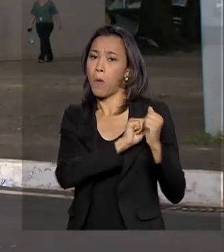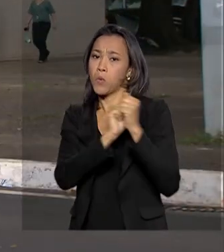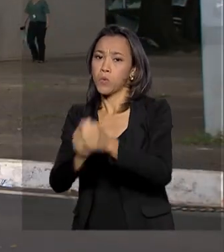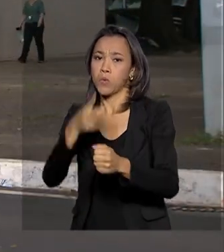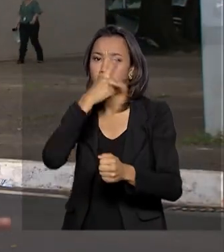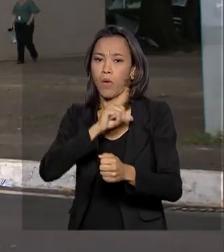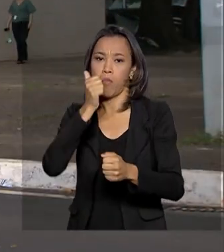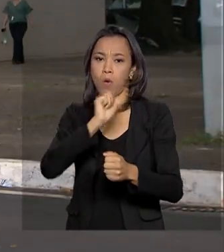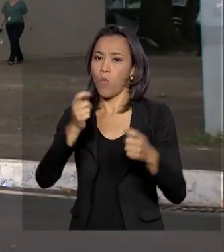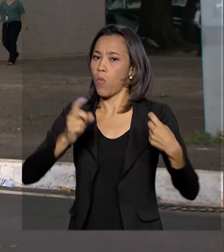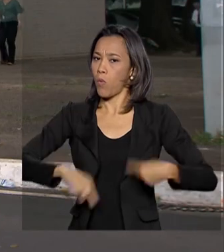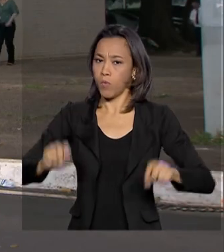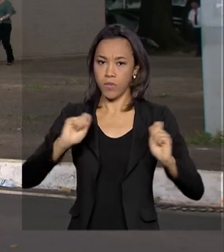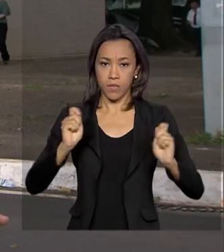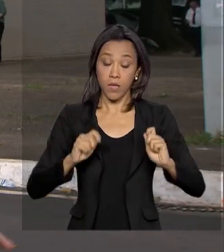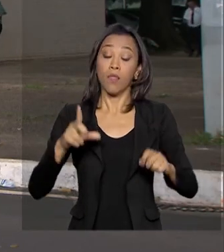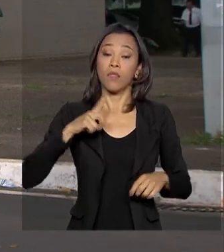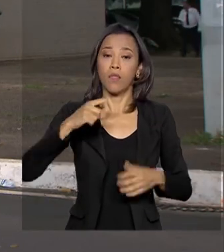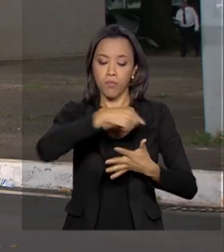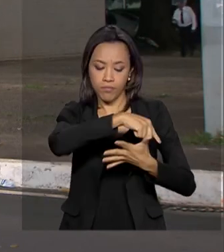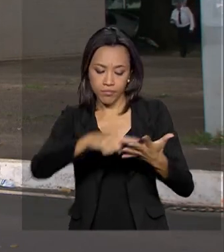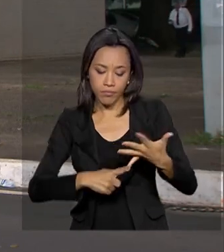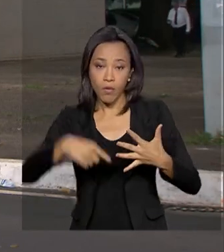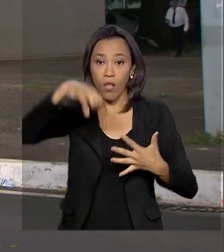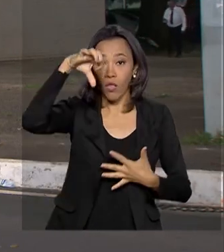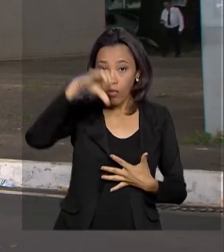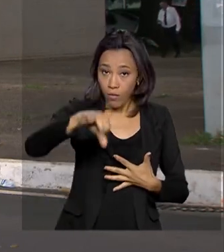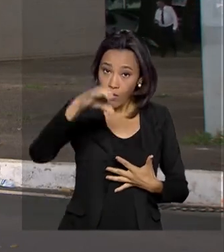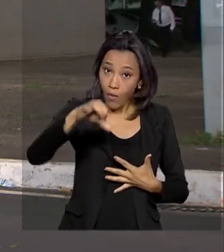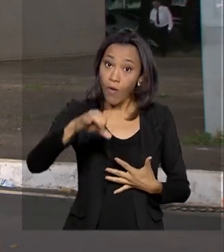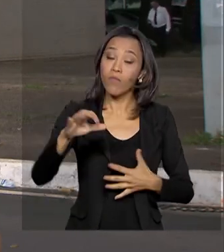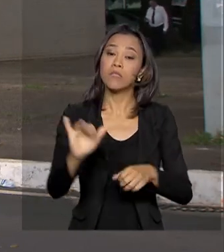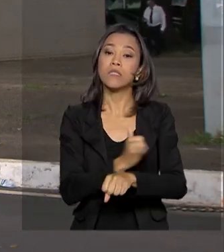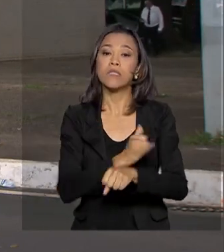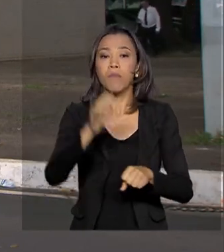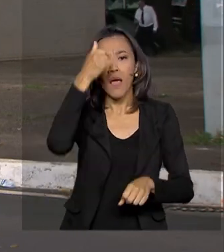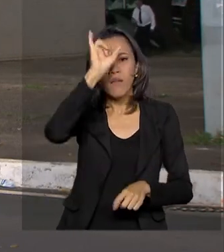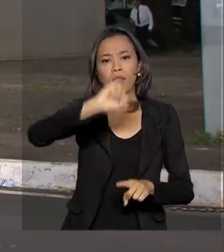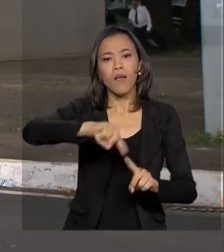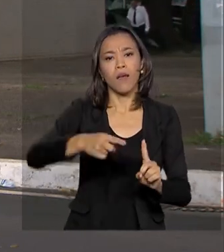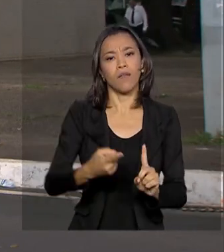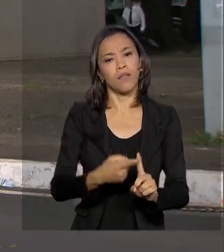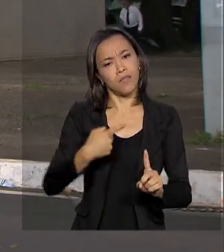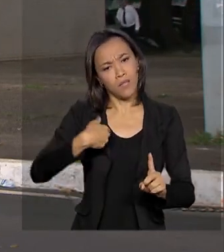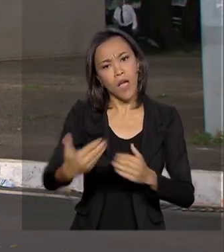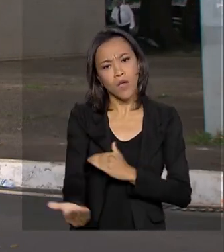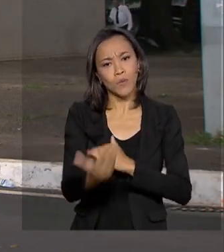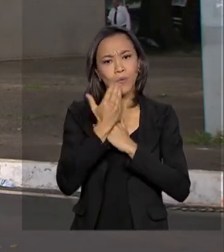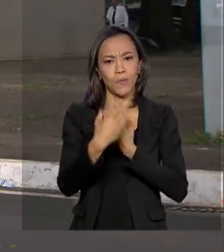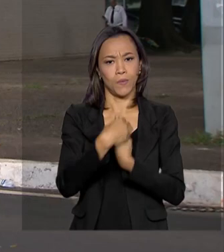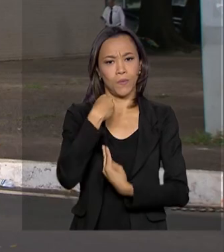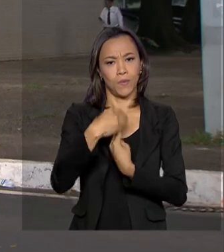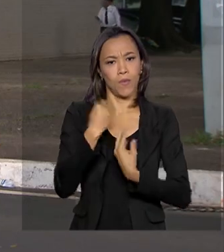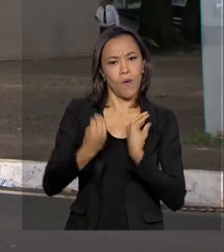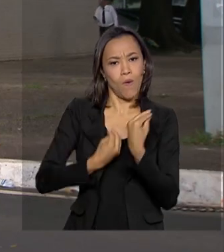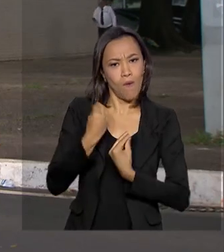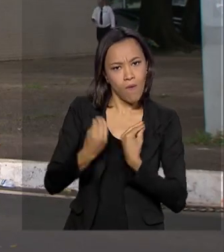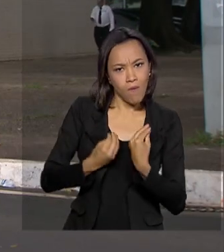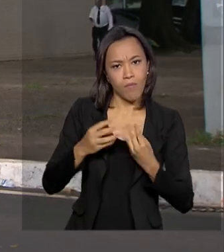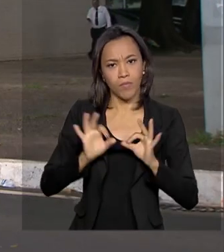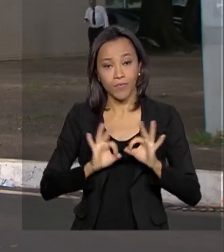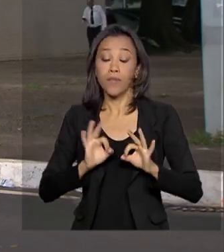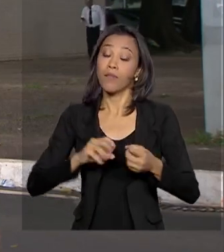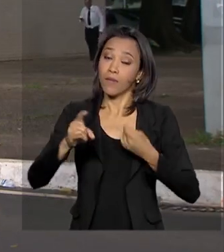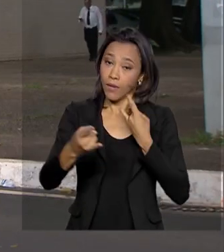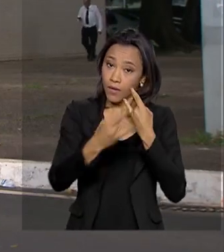SUS oferece nove métodos contraceptivos de graça que ajudam no planejamento familiar. Entre eles está a